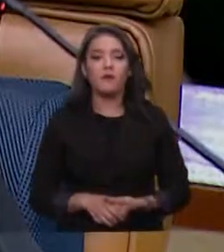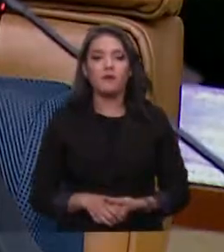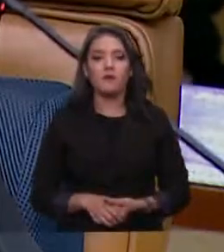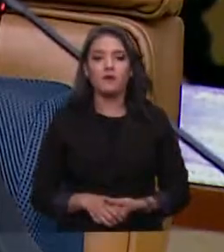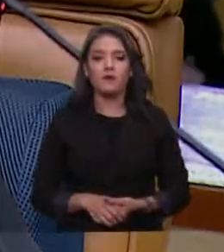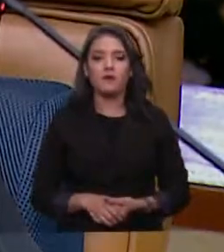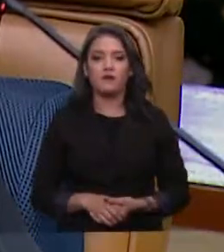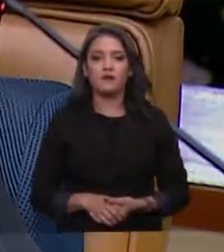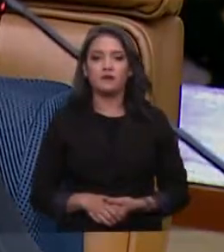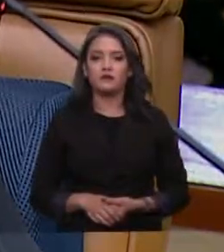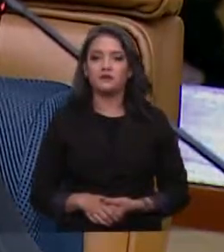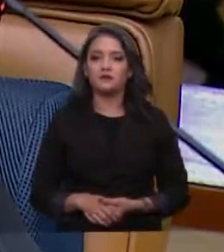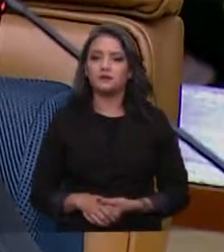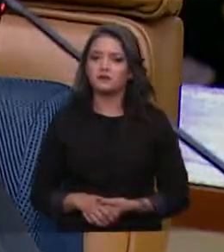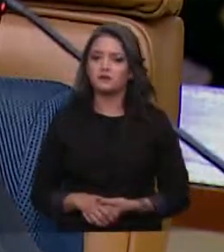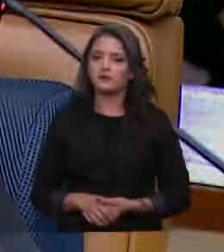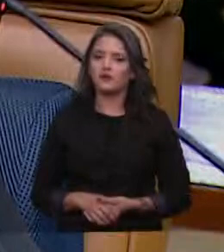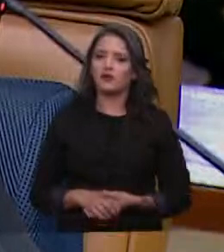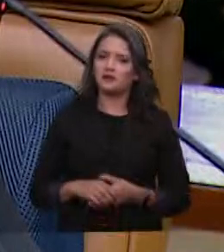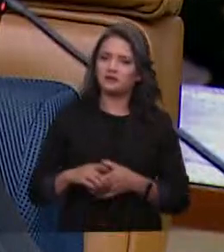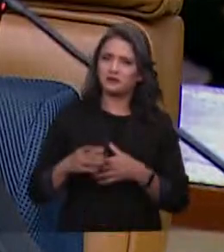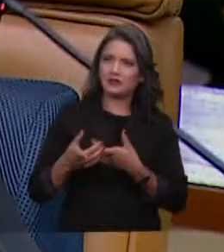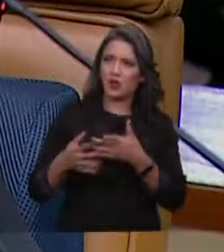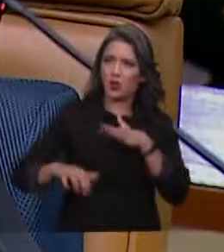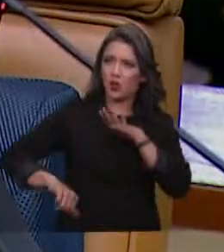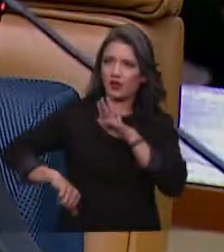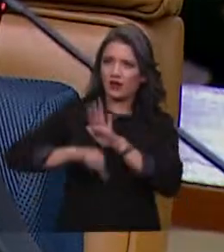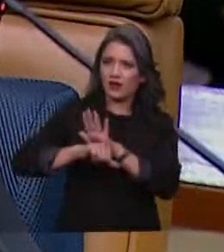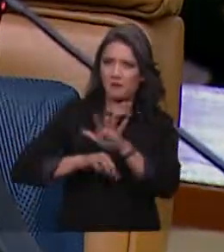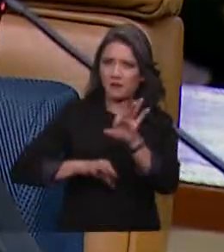está afastando o delito de organização criminosa?